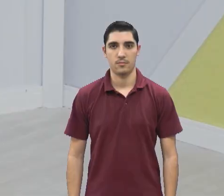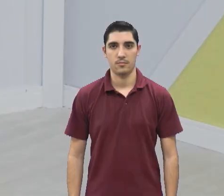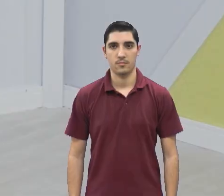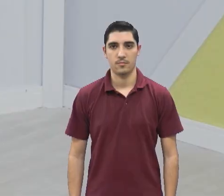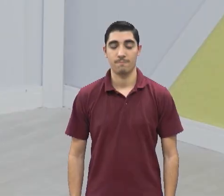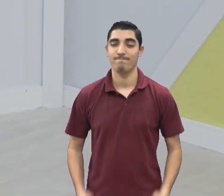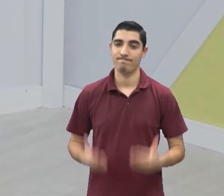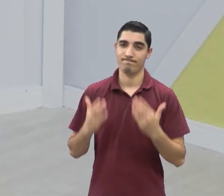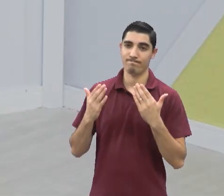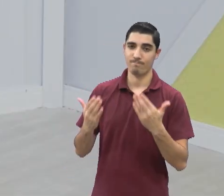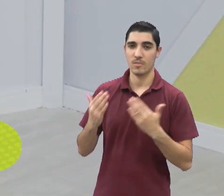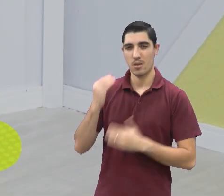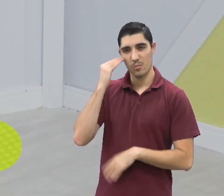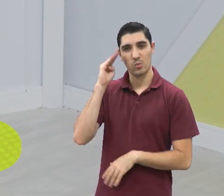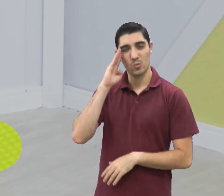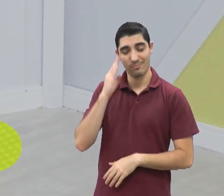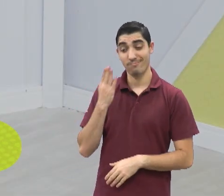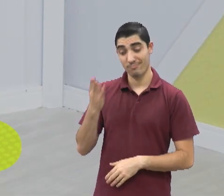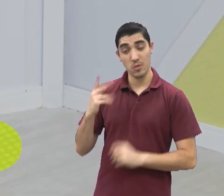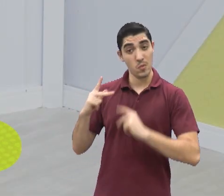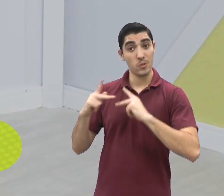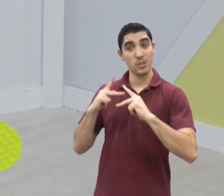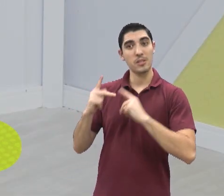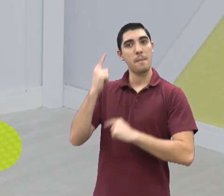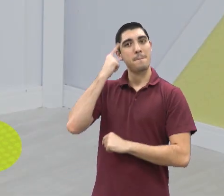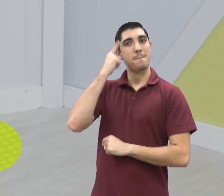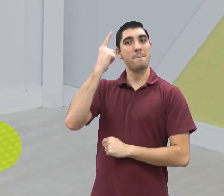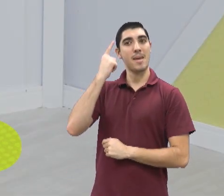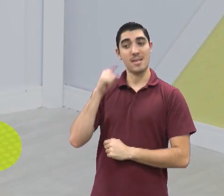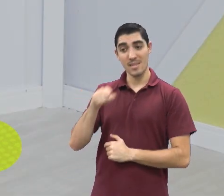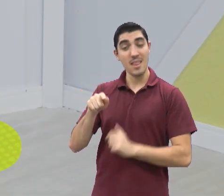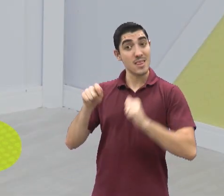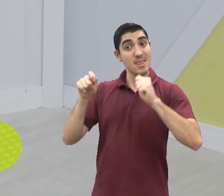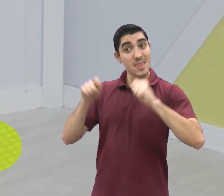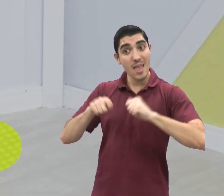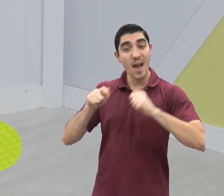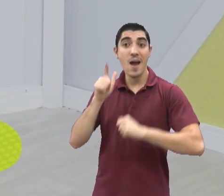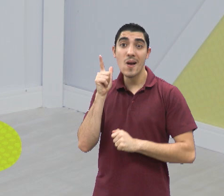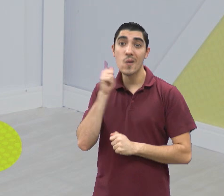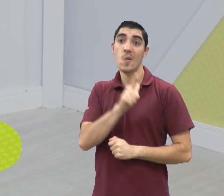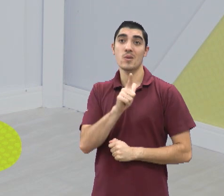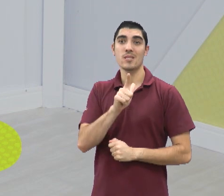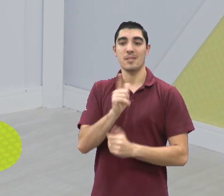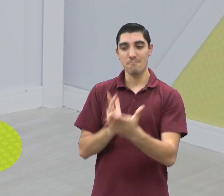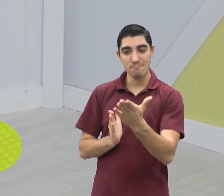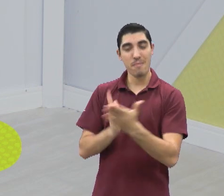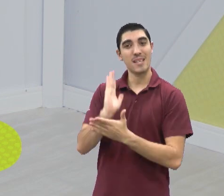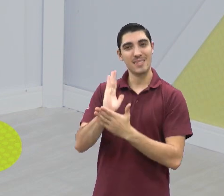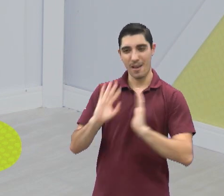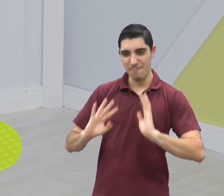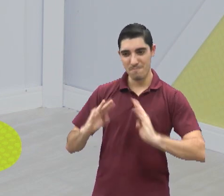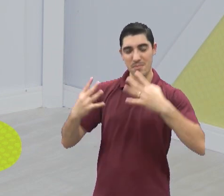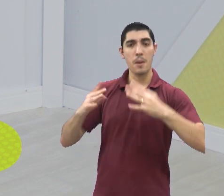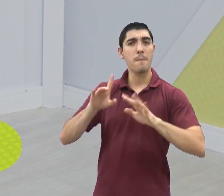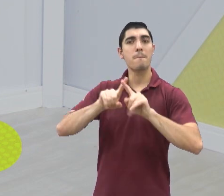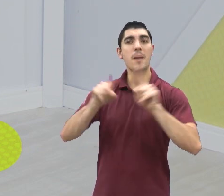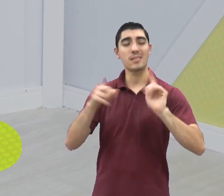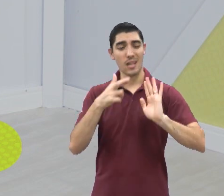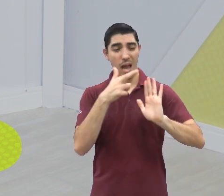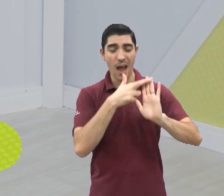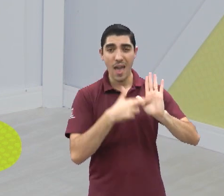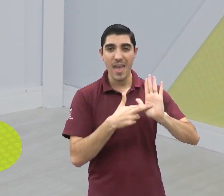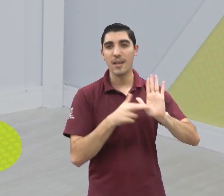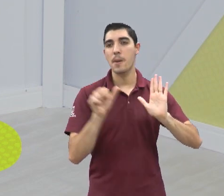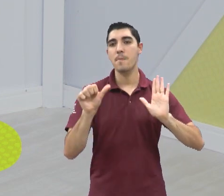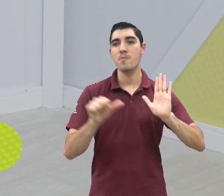Pois é, Brunão, vôlei São José, havia uma expectativa aí de pelo menos, né, chegar ao primeiro playoff, em que pese mudou a regra do campeonato, né, o formato